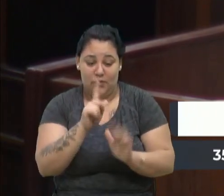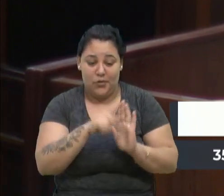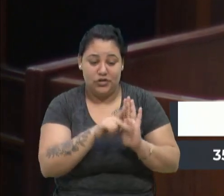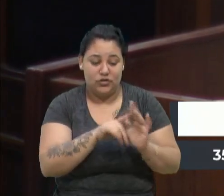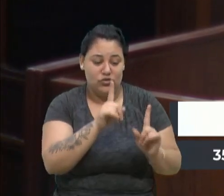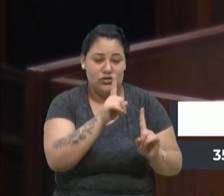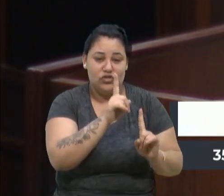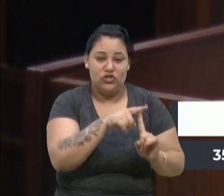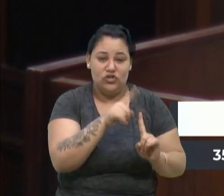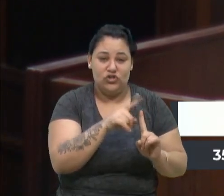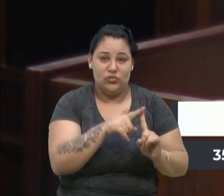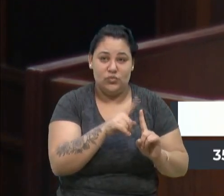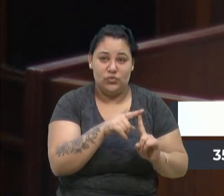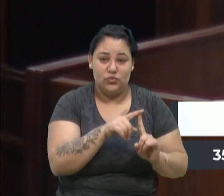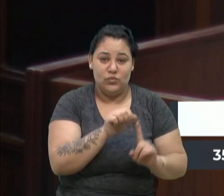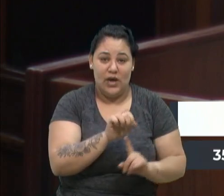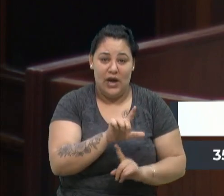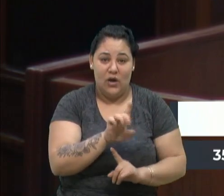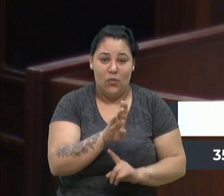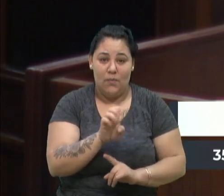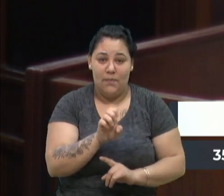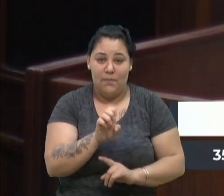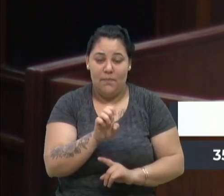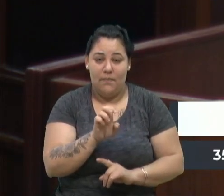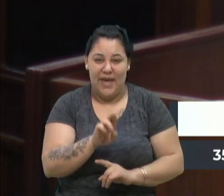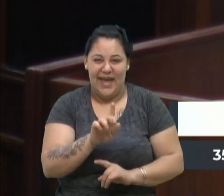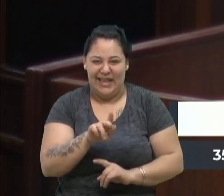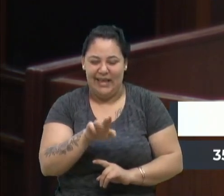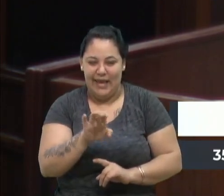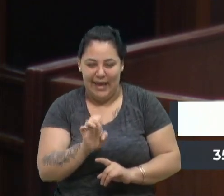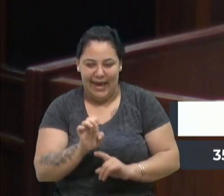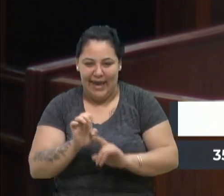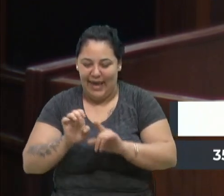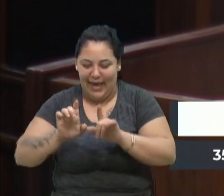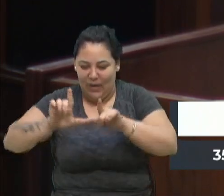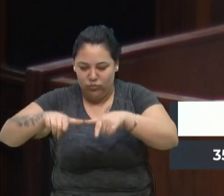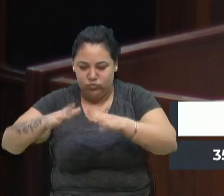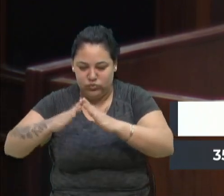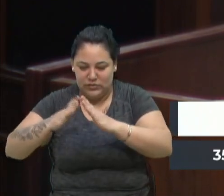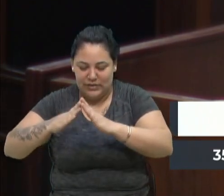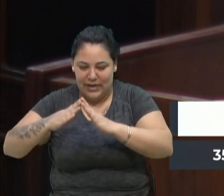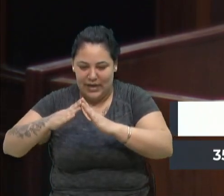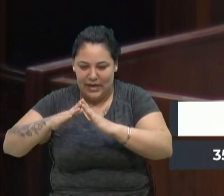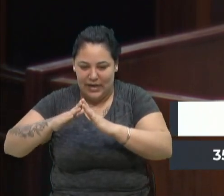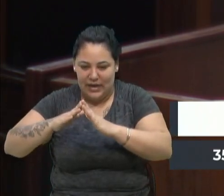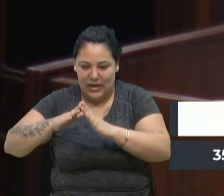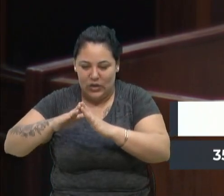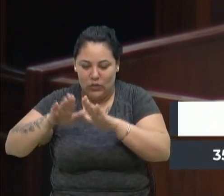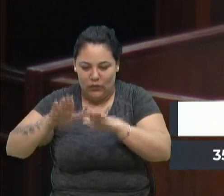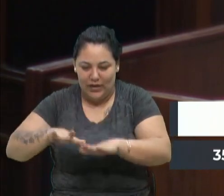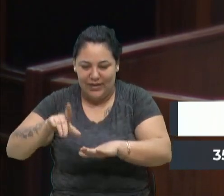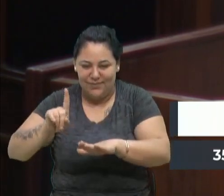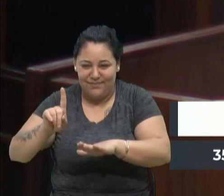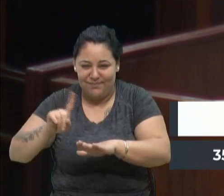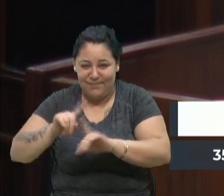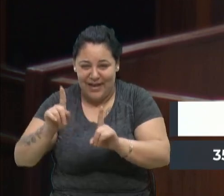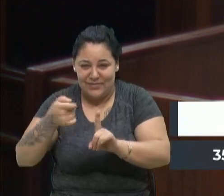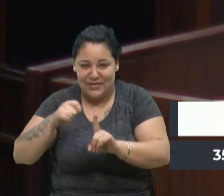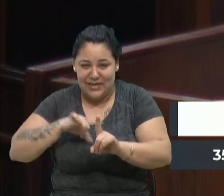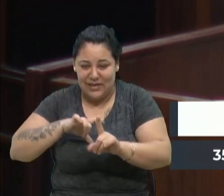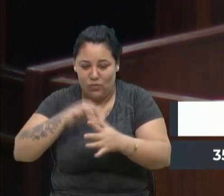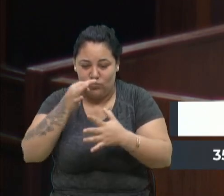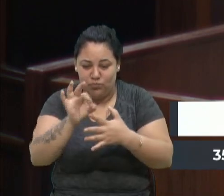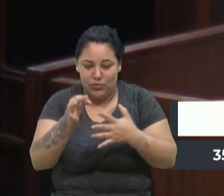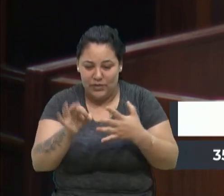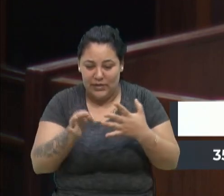albergue, mas as pessoas são aquelas que têm que ter todo um critério já na rede de proteção social e que querem entrar para o